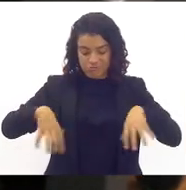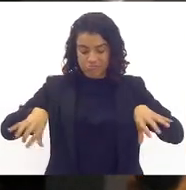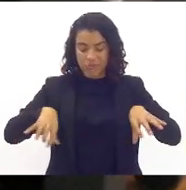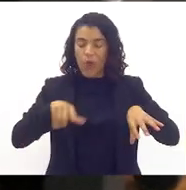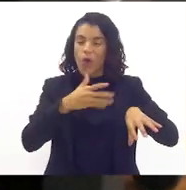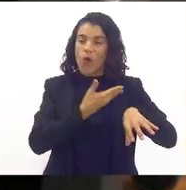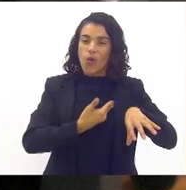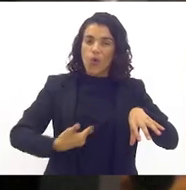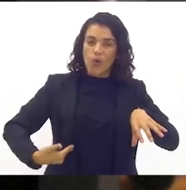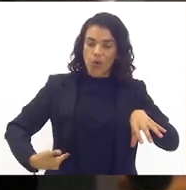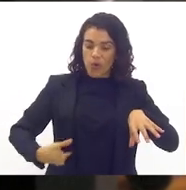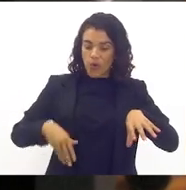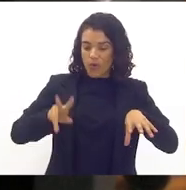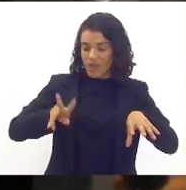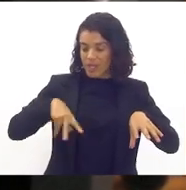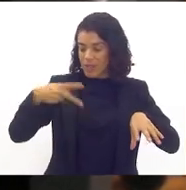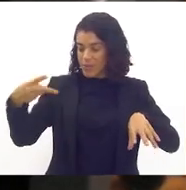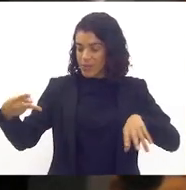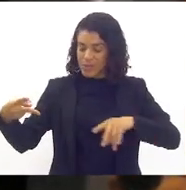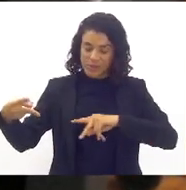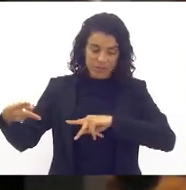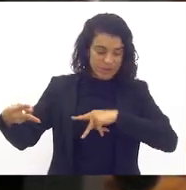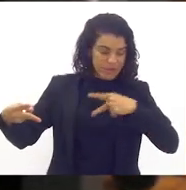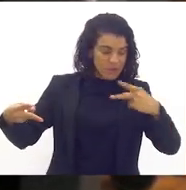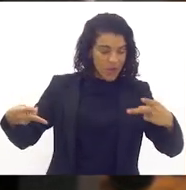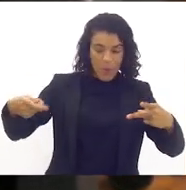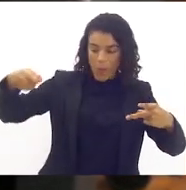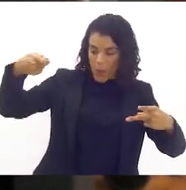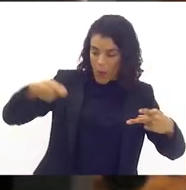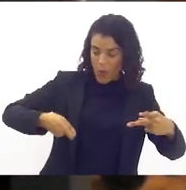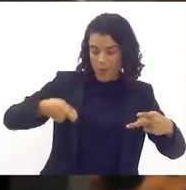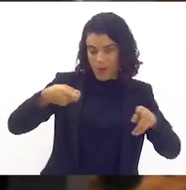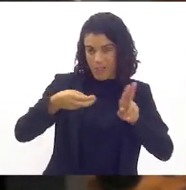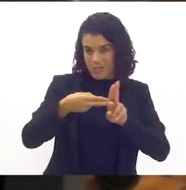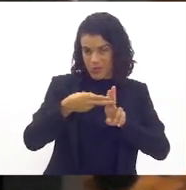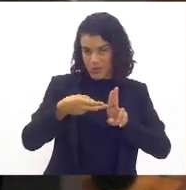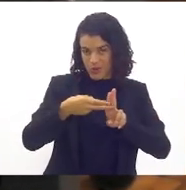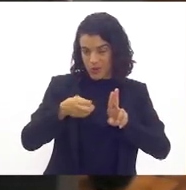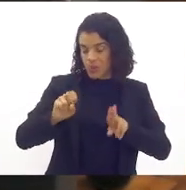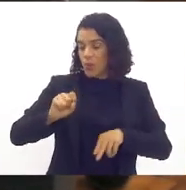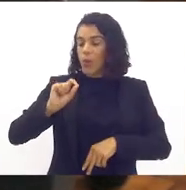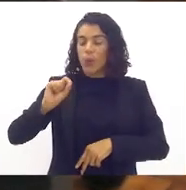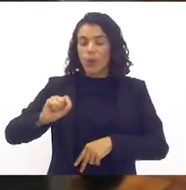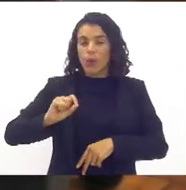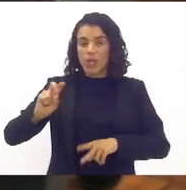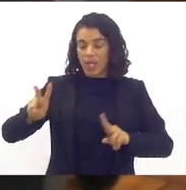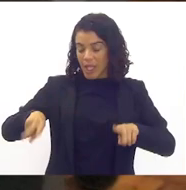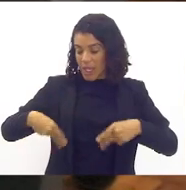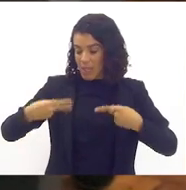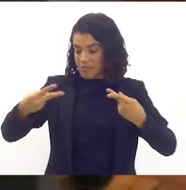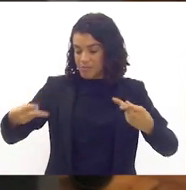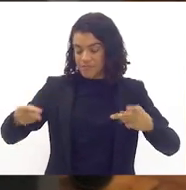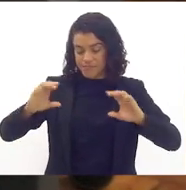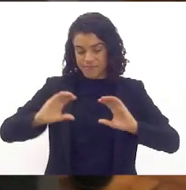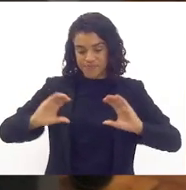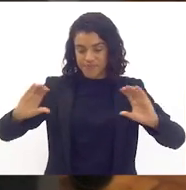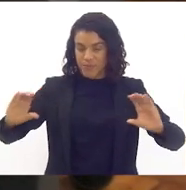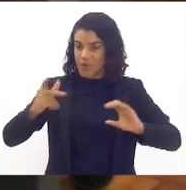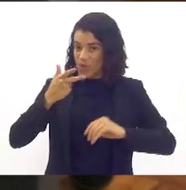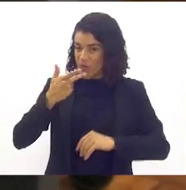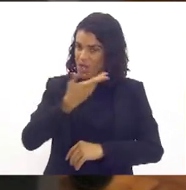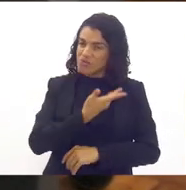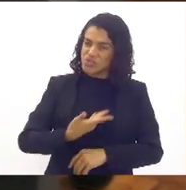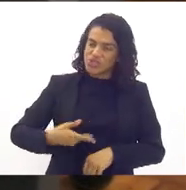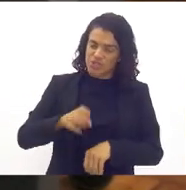o governador transferiu por obrigação do SUS, e o que ele transferiu, quando eu digo governador, o Estado,